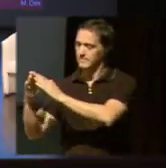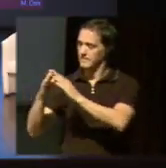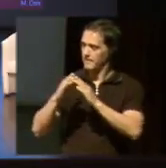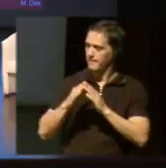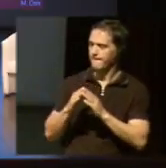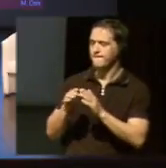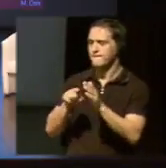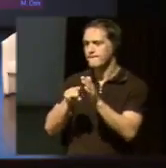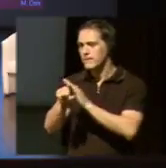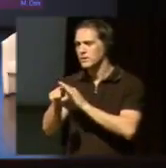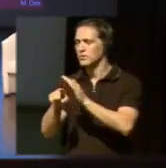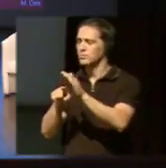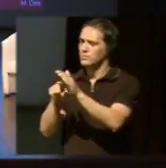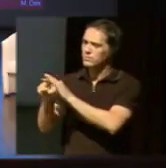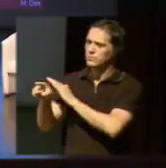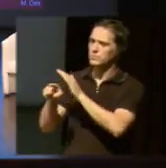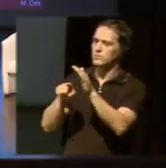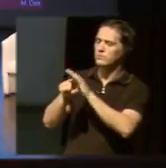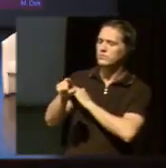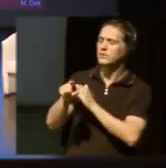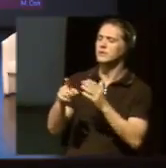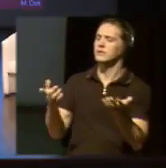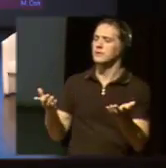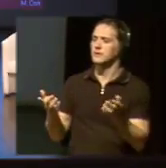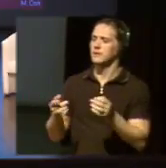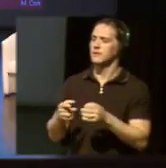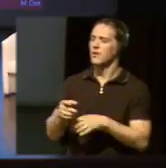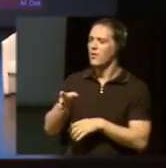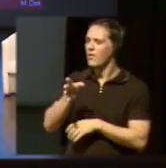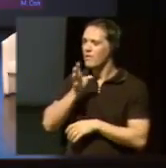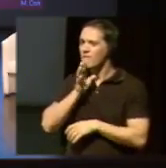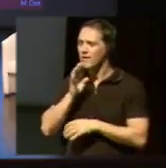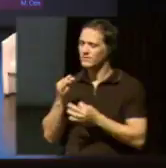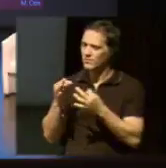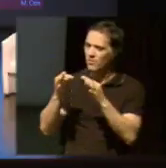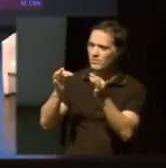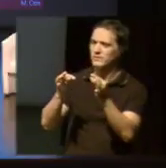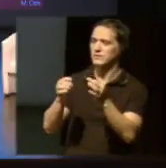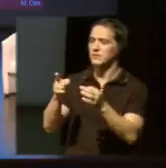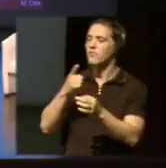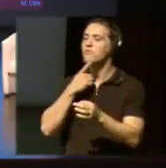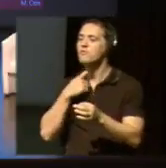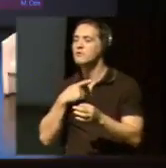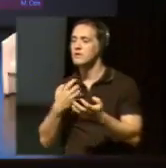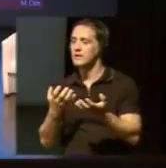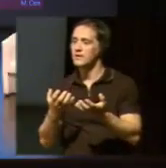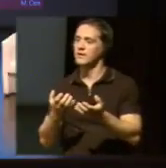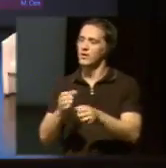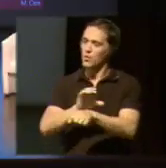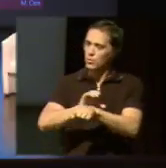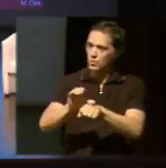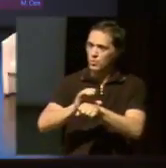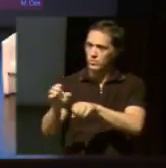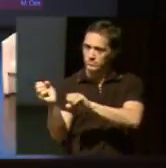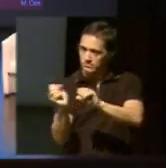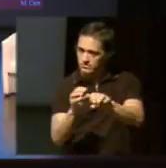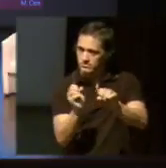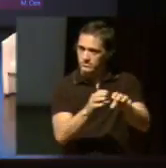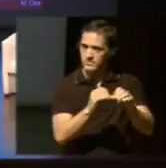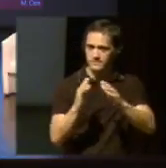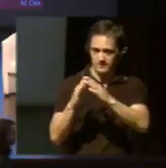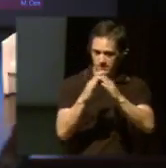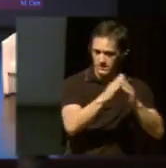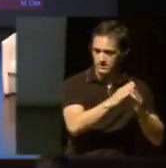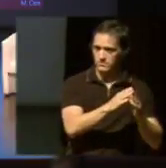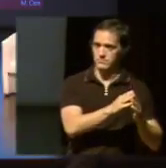perguntamos quem na sua vizinhança conhece tecnologia e quem gostaria de ensinar alguma coisa para seus